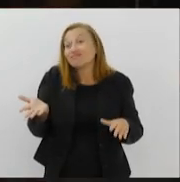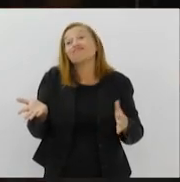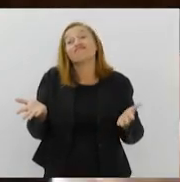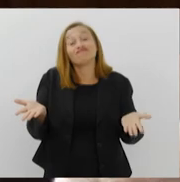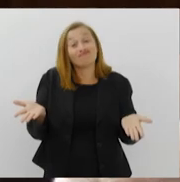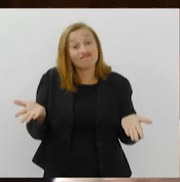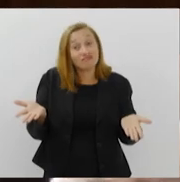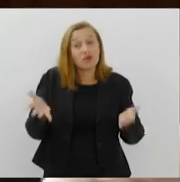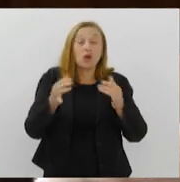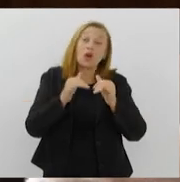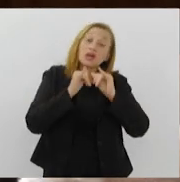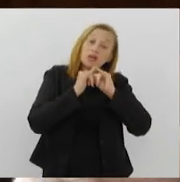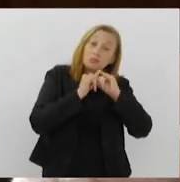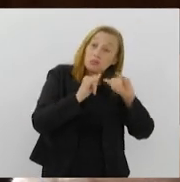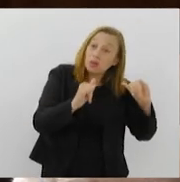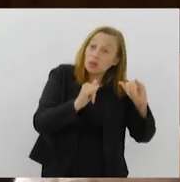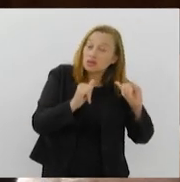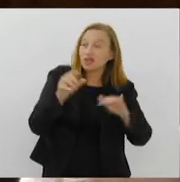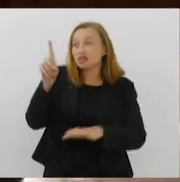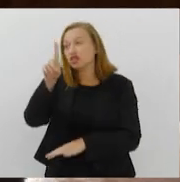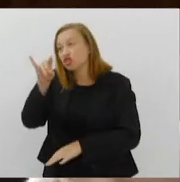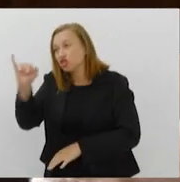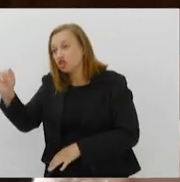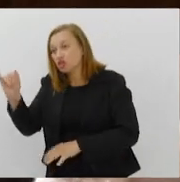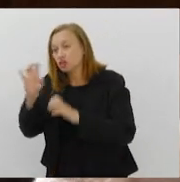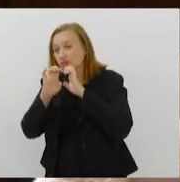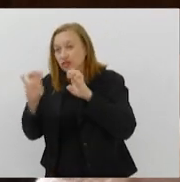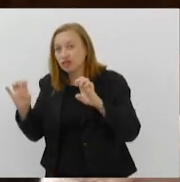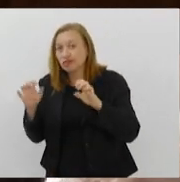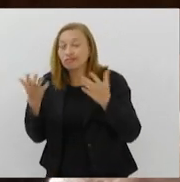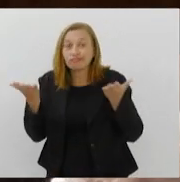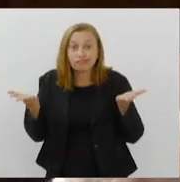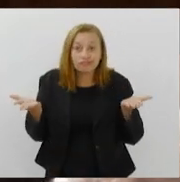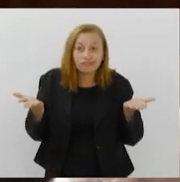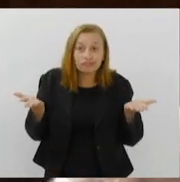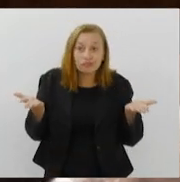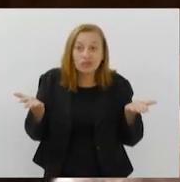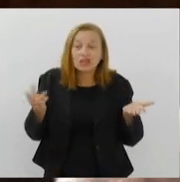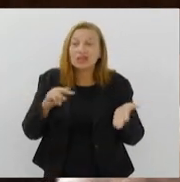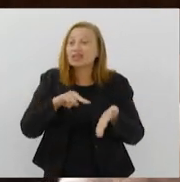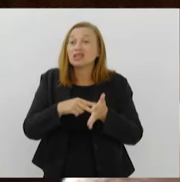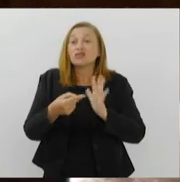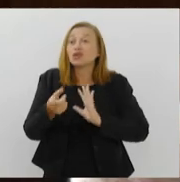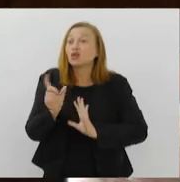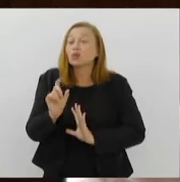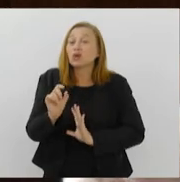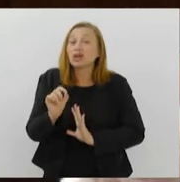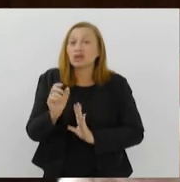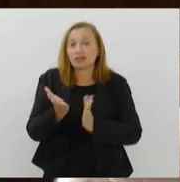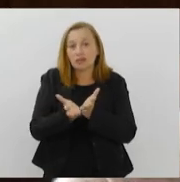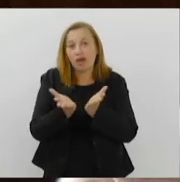Entre proclamação e dia do Evangelho. Porque o que quer dizer na Bíblia, e até hoje